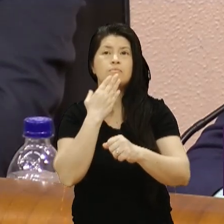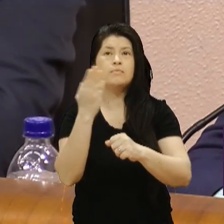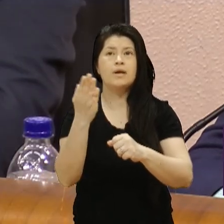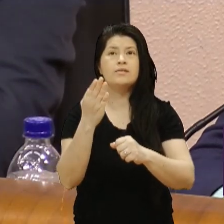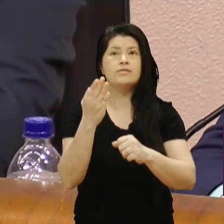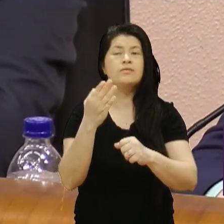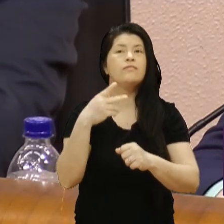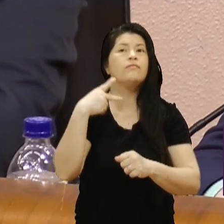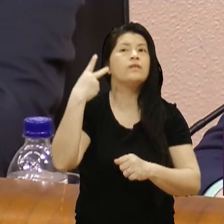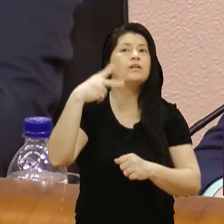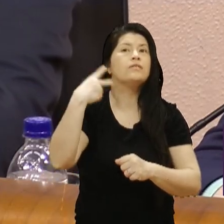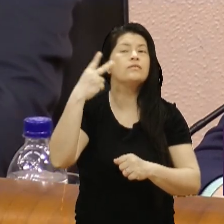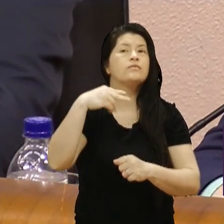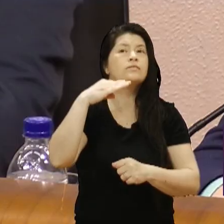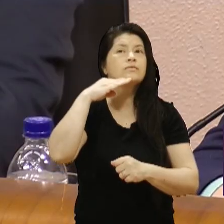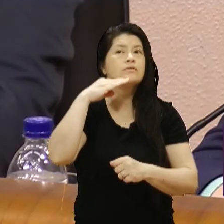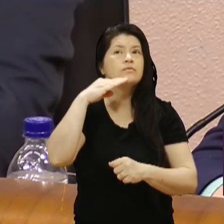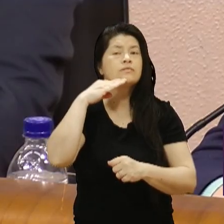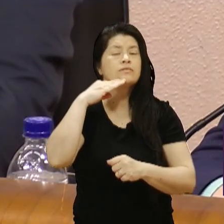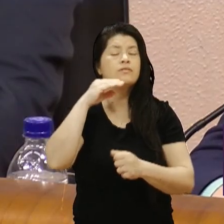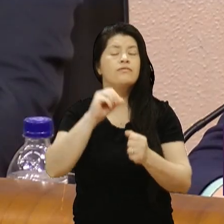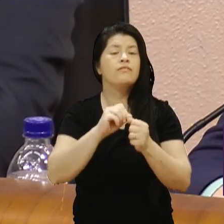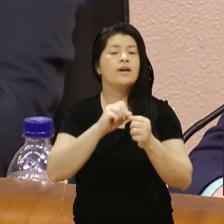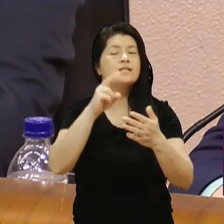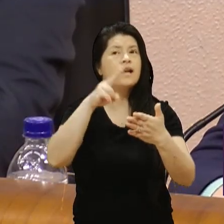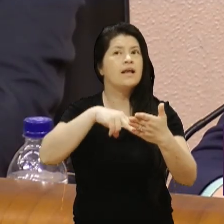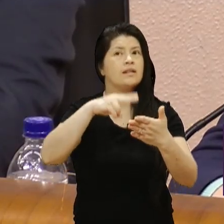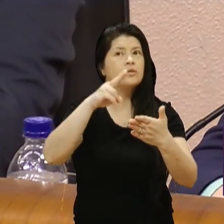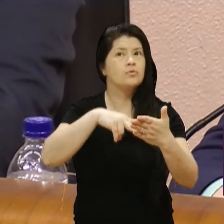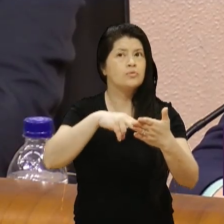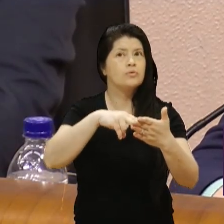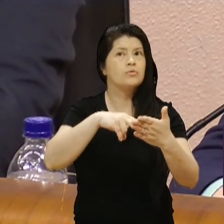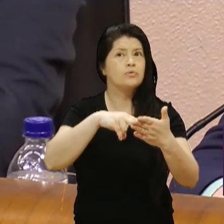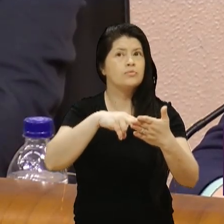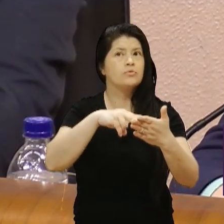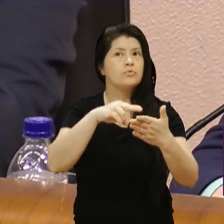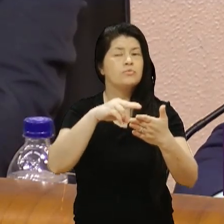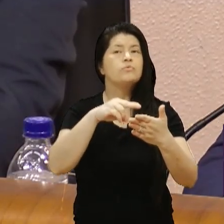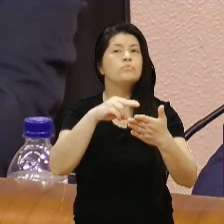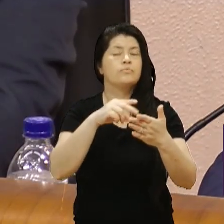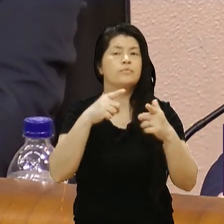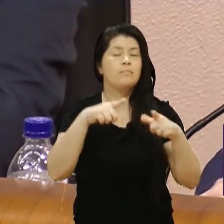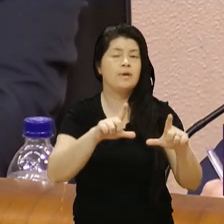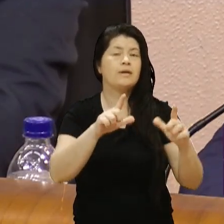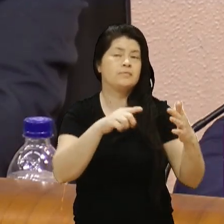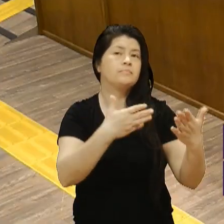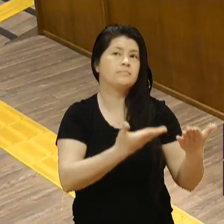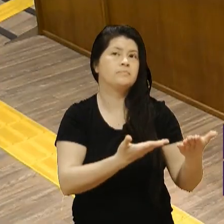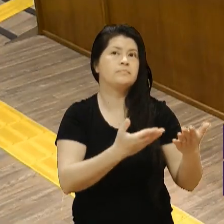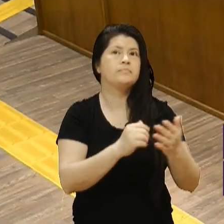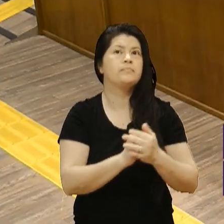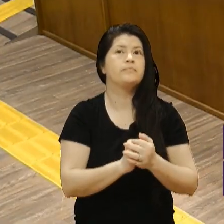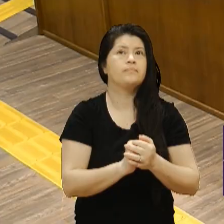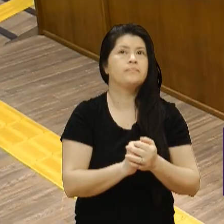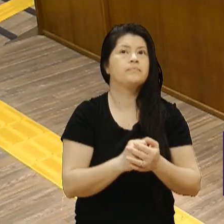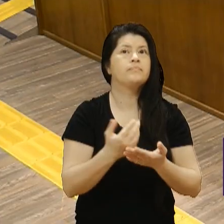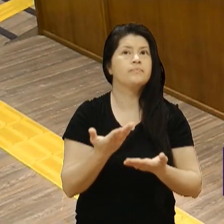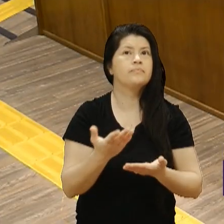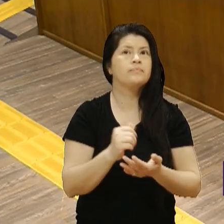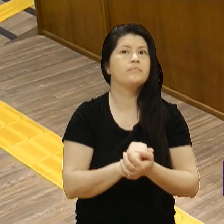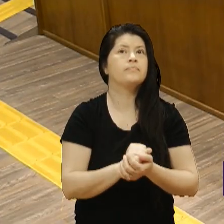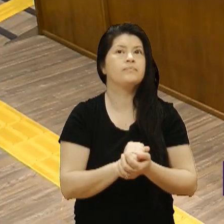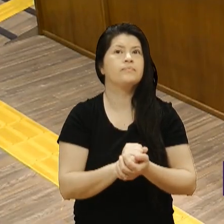o vereador Alexandre Bortoluz faça a leitura dos termos da placa. Pois não,